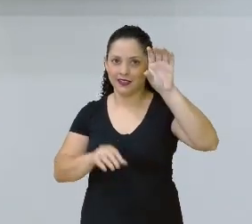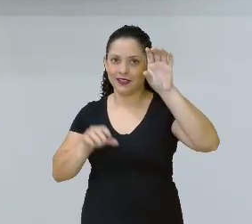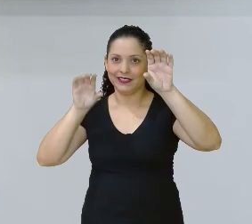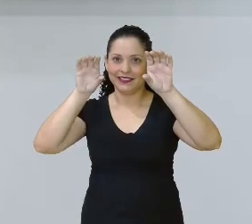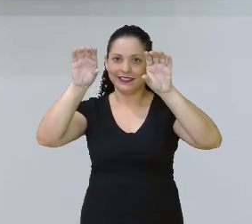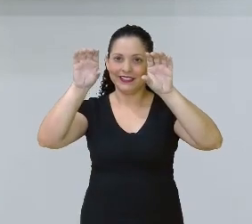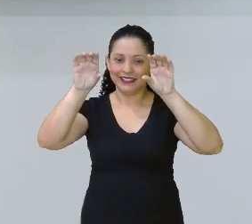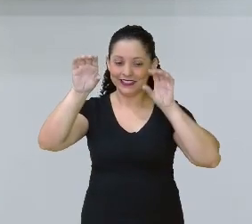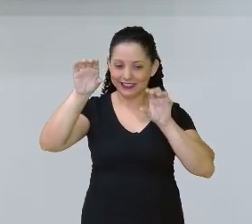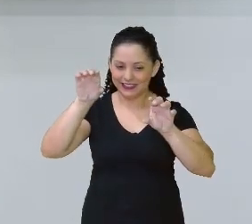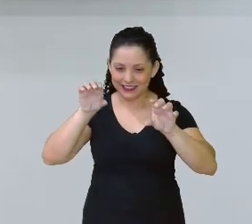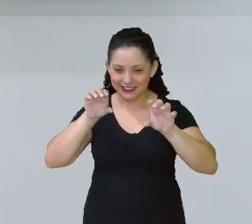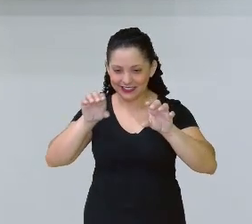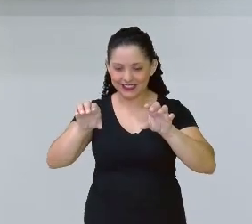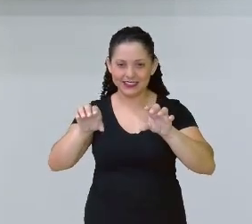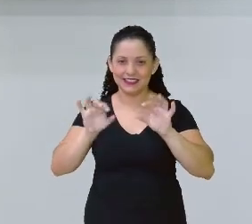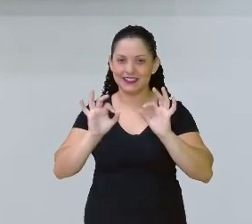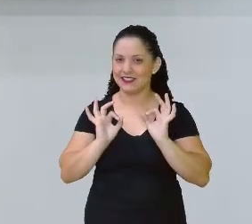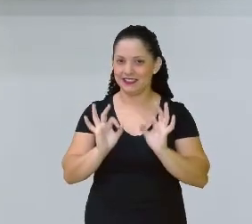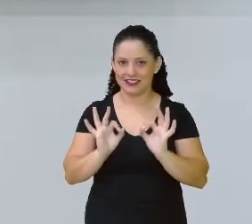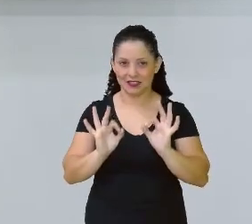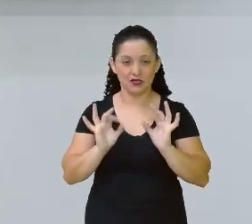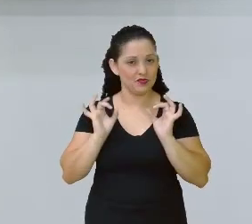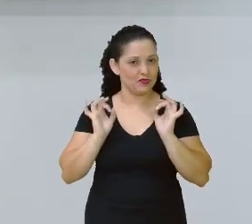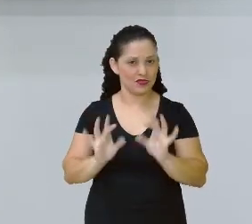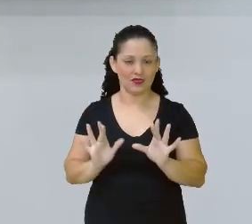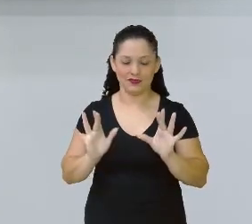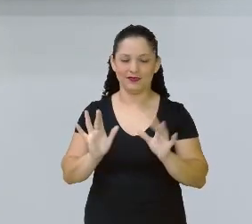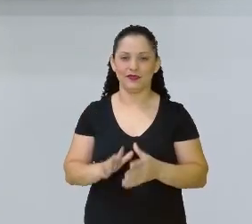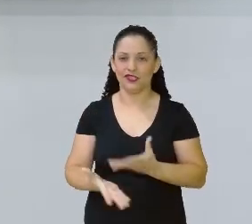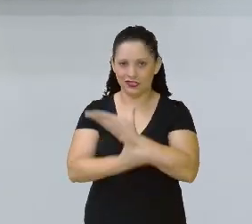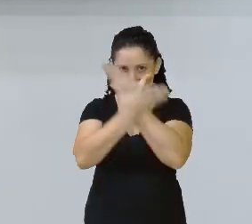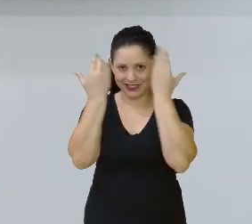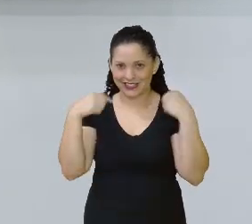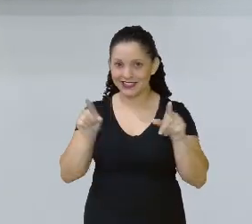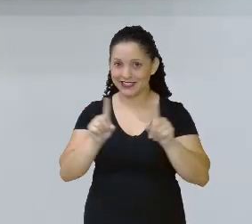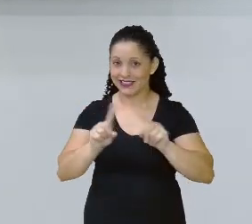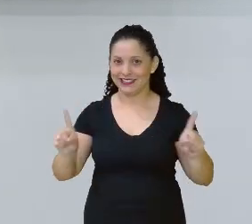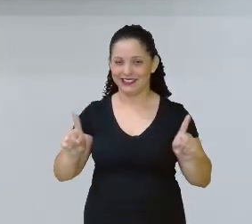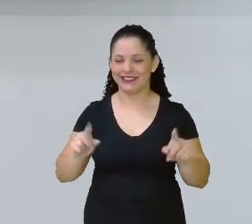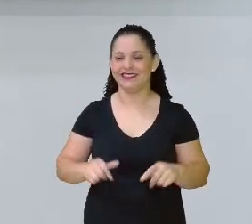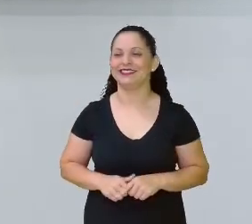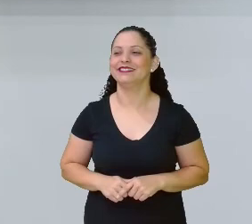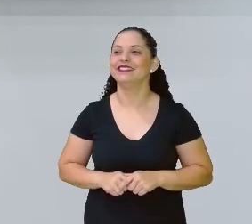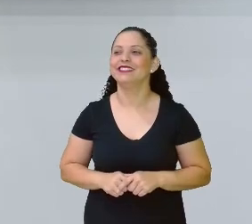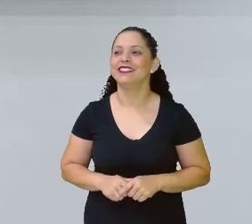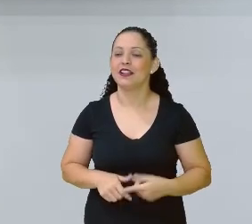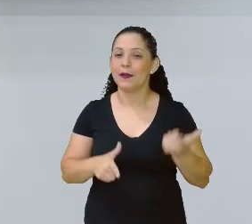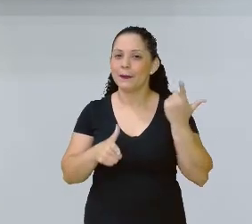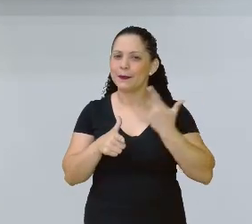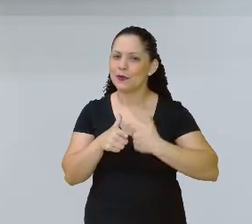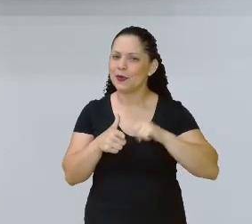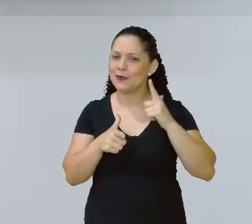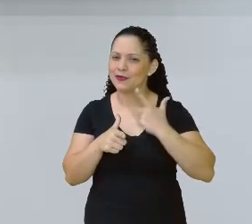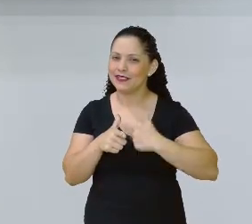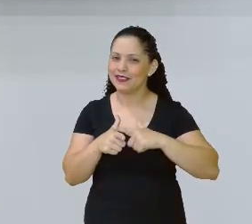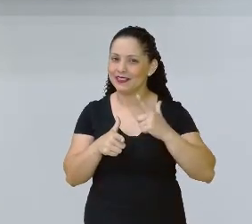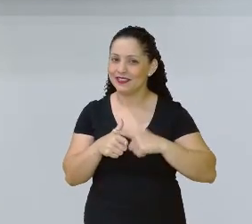de baixo com de baixo, certo? Então, não esqueçam disso. Então, problemas,